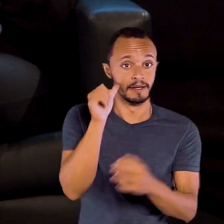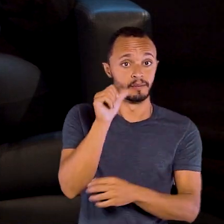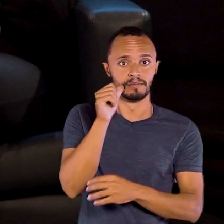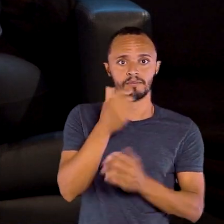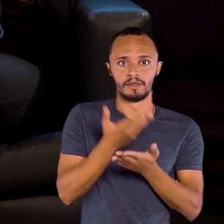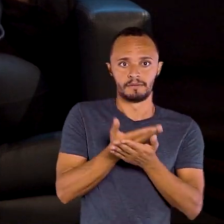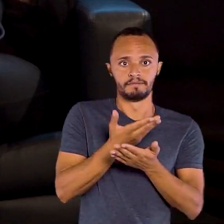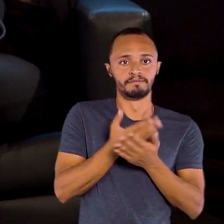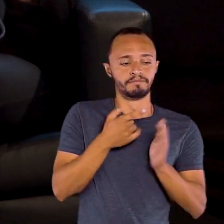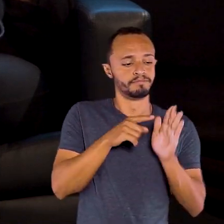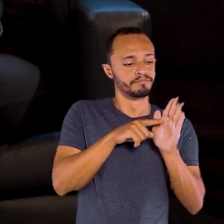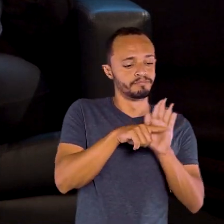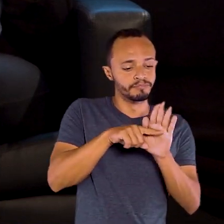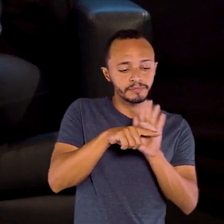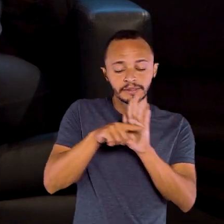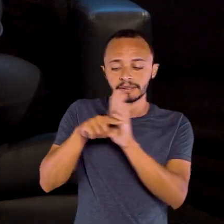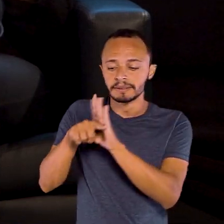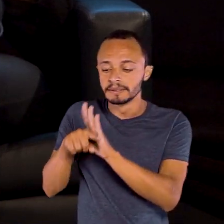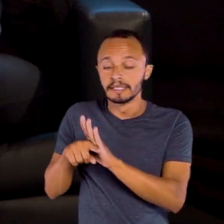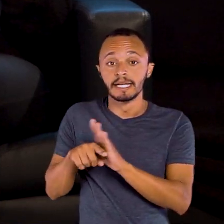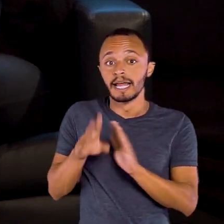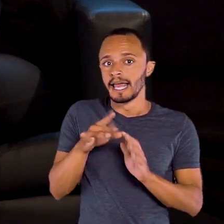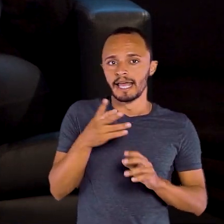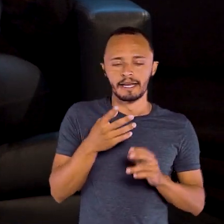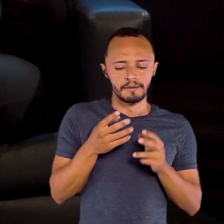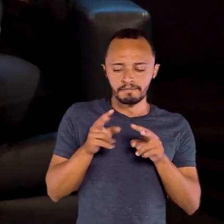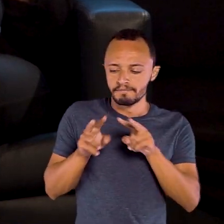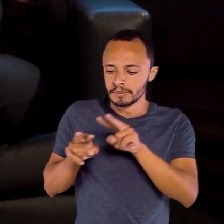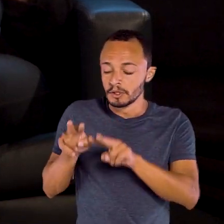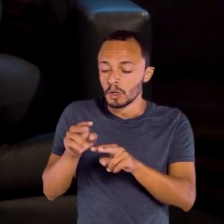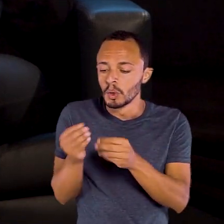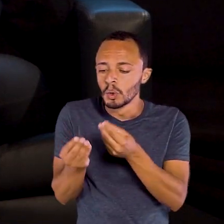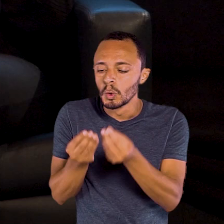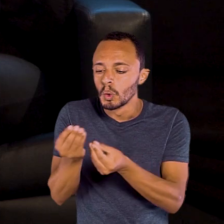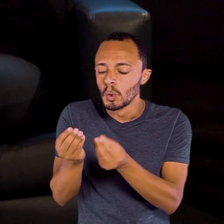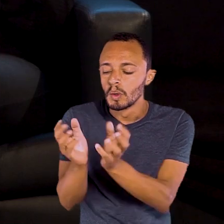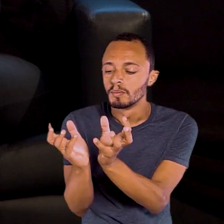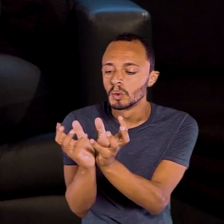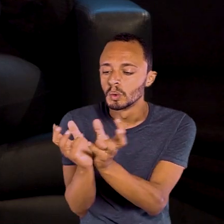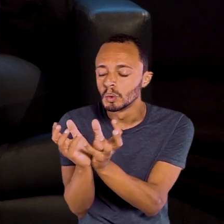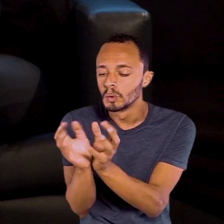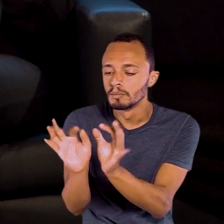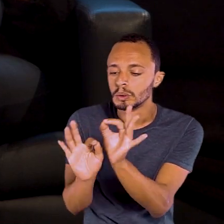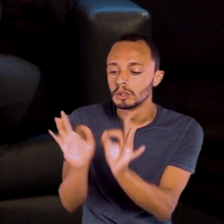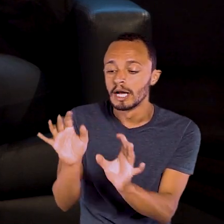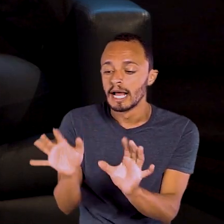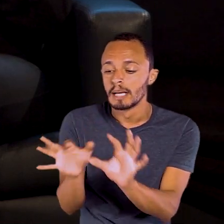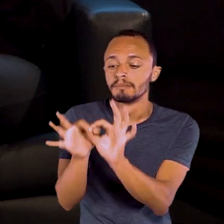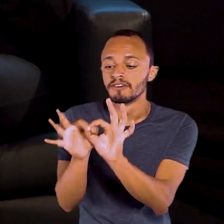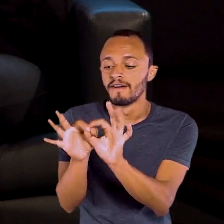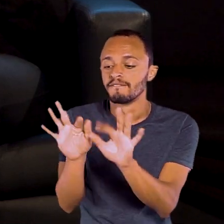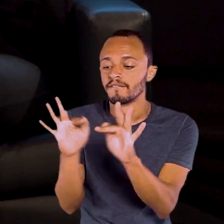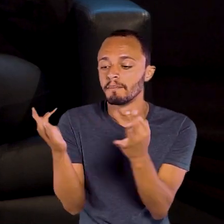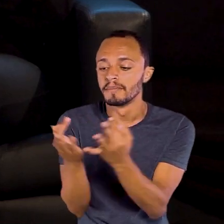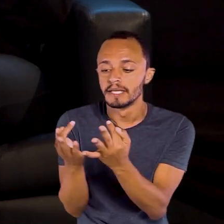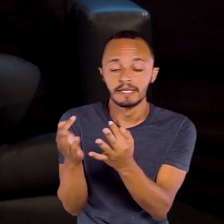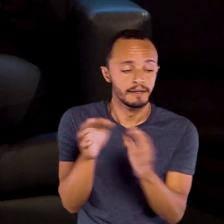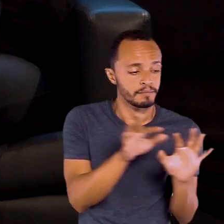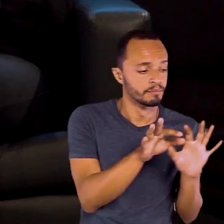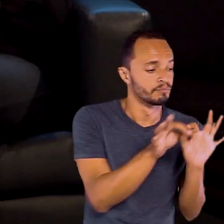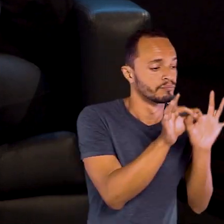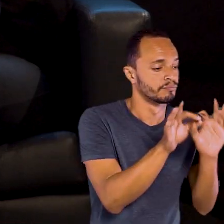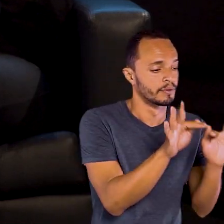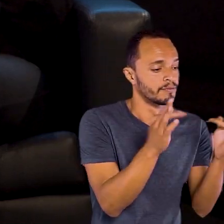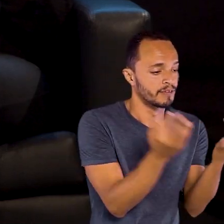entende como aquelas pessoas se associavam e como elas conseguiam manter o elo de família, apesar de toda aquela crueldade,